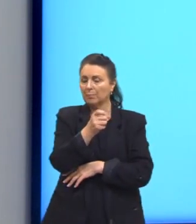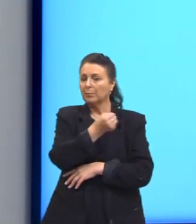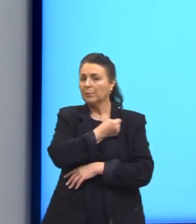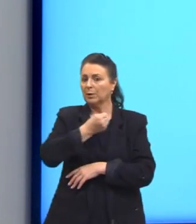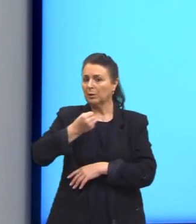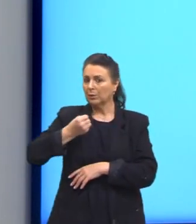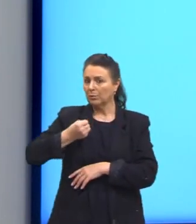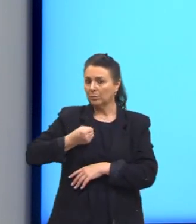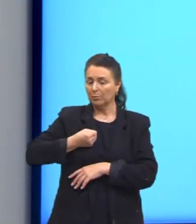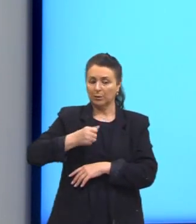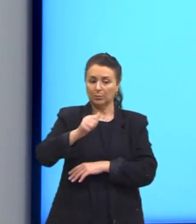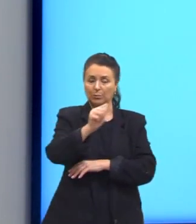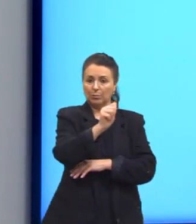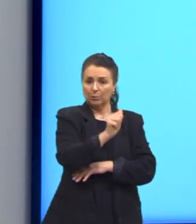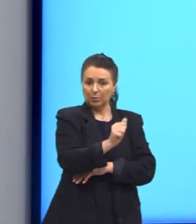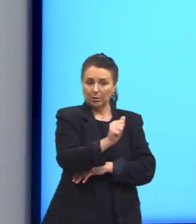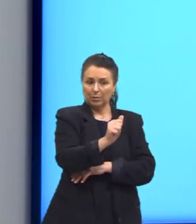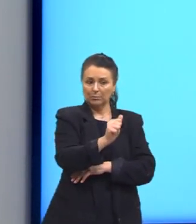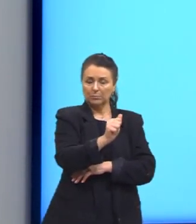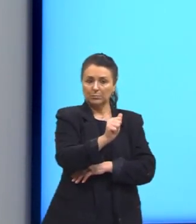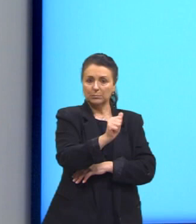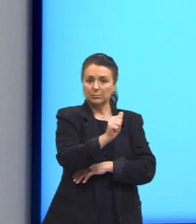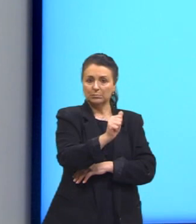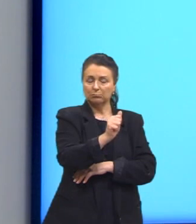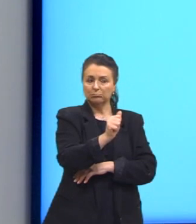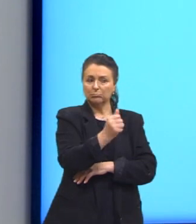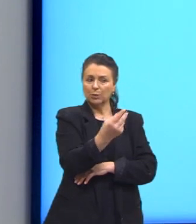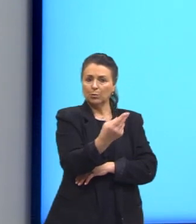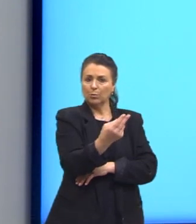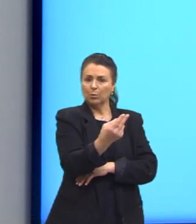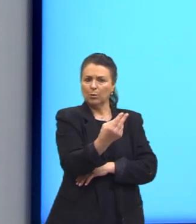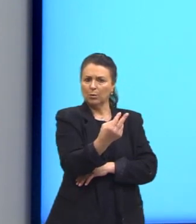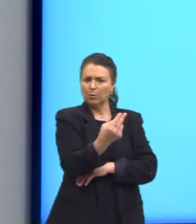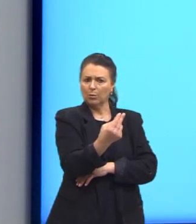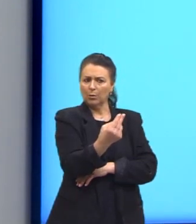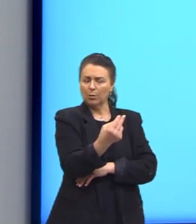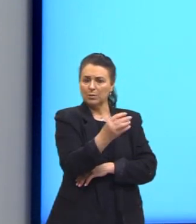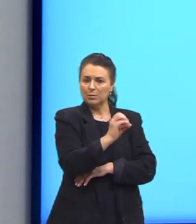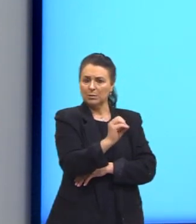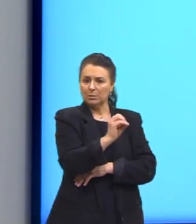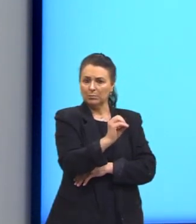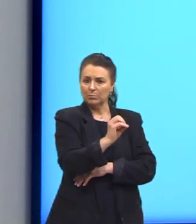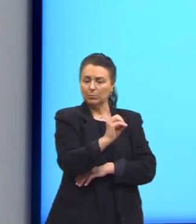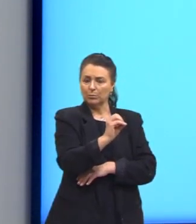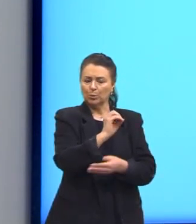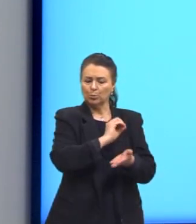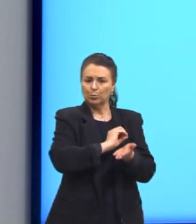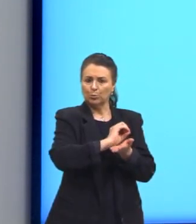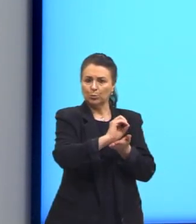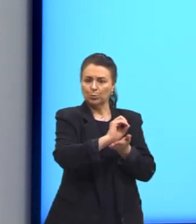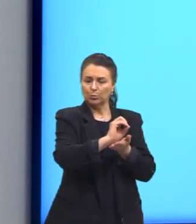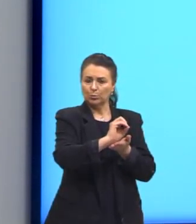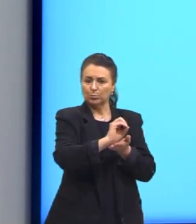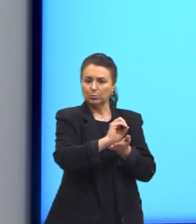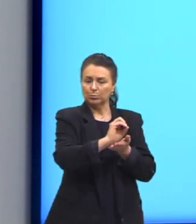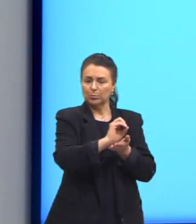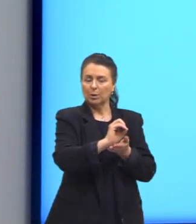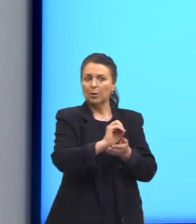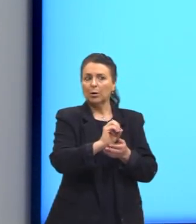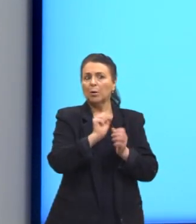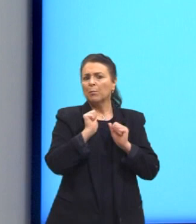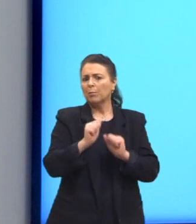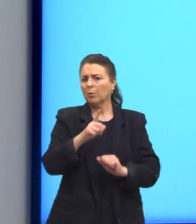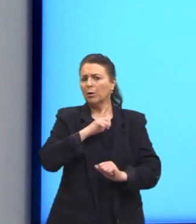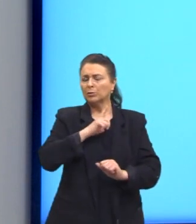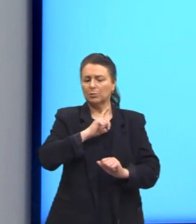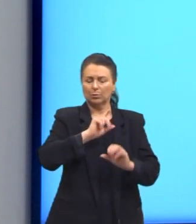da matriz A seja igual a zero, seja nulo, né? Em alguns casos, tá, é possível que nós tenhamos ali, então,